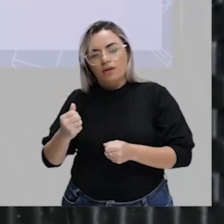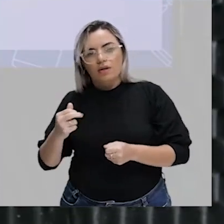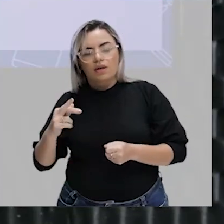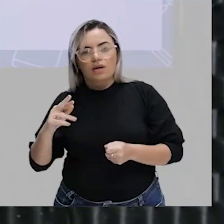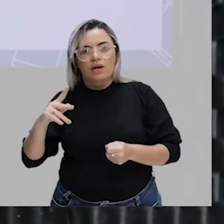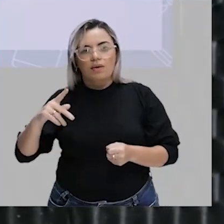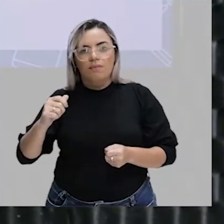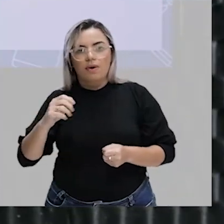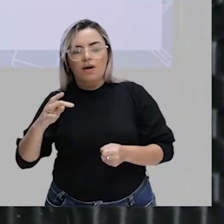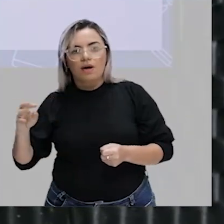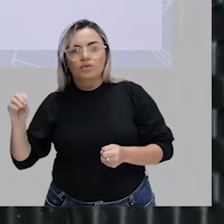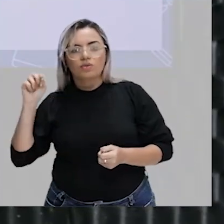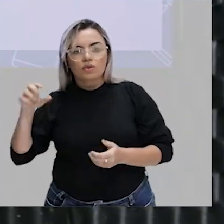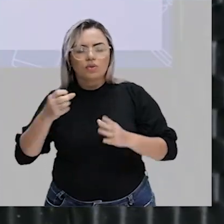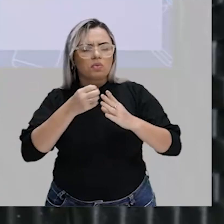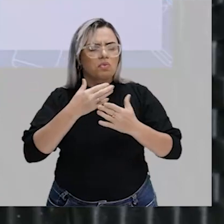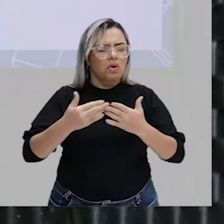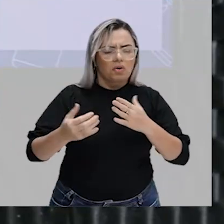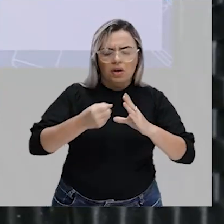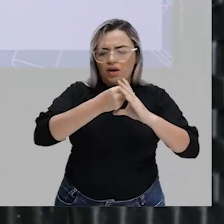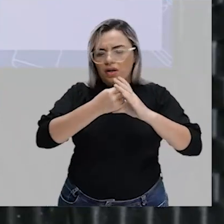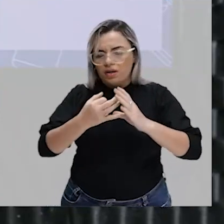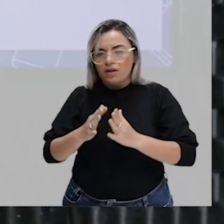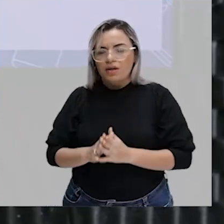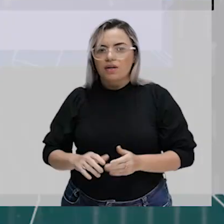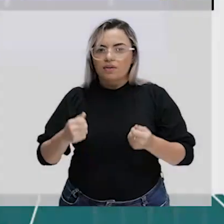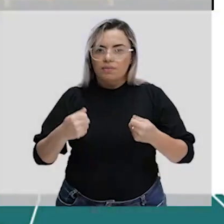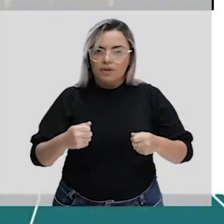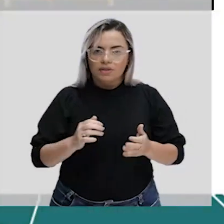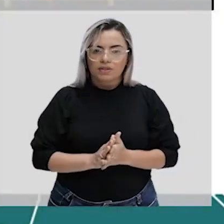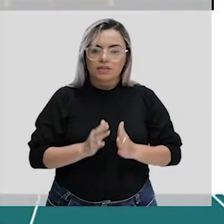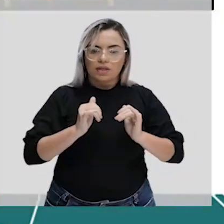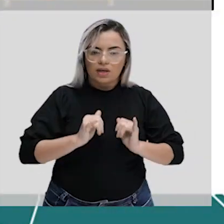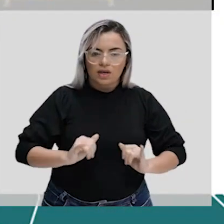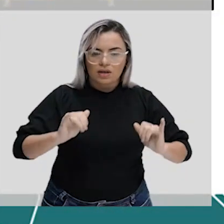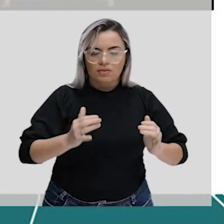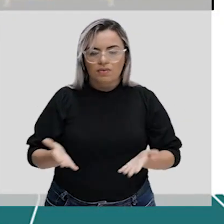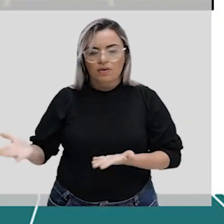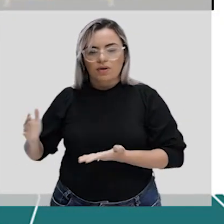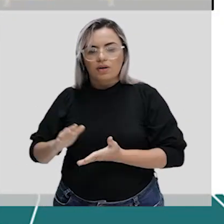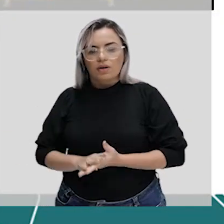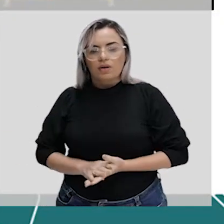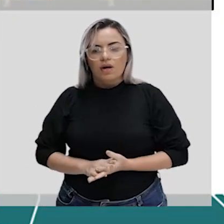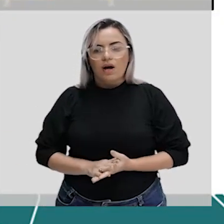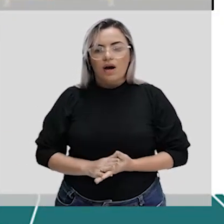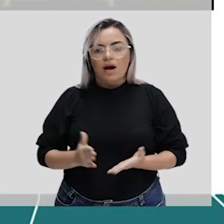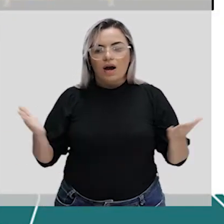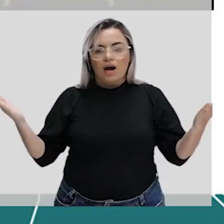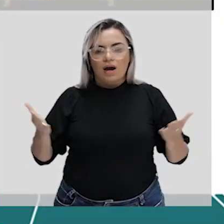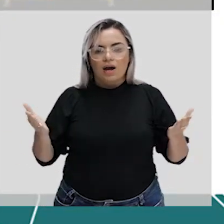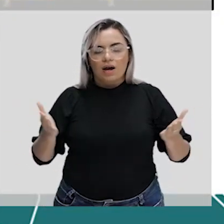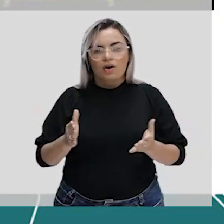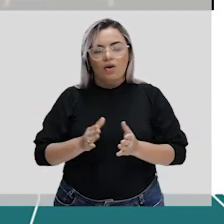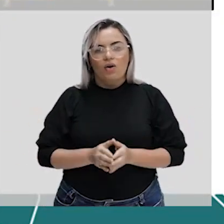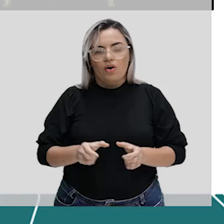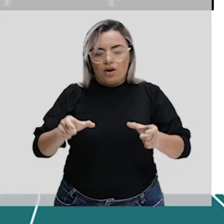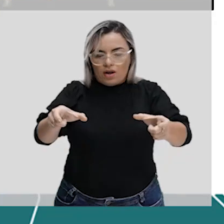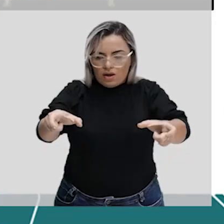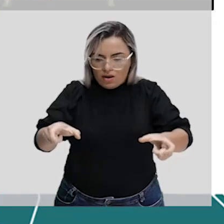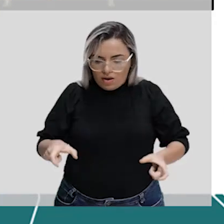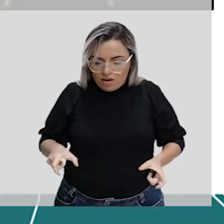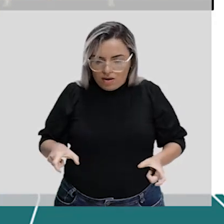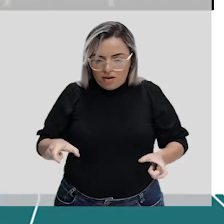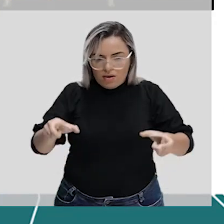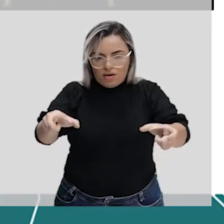Qualquer característica lá do salto ele tem que colocar. E as barras paralelas. O objetivo